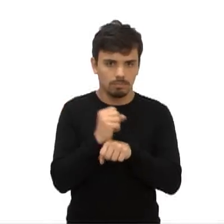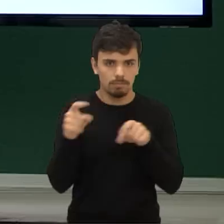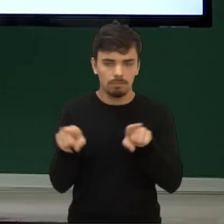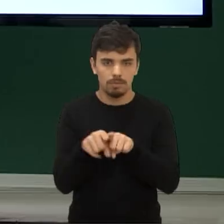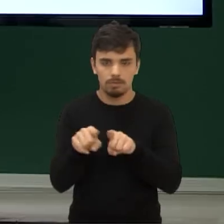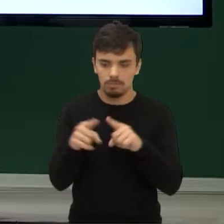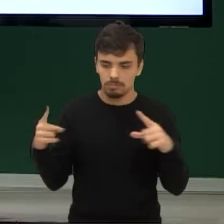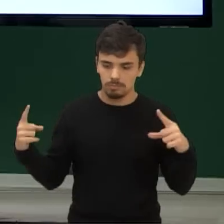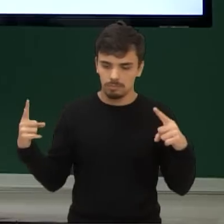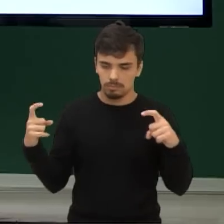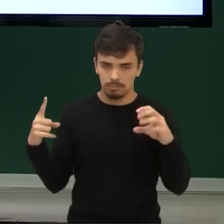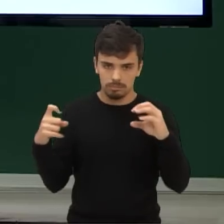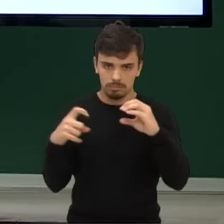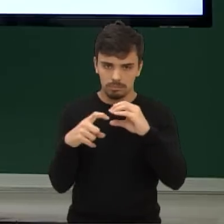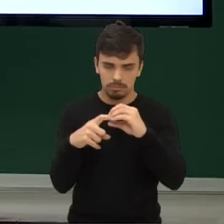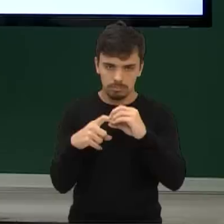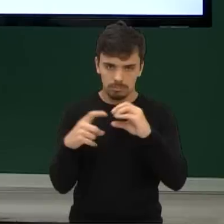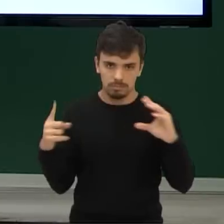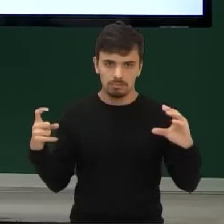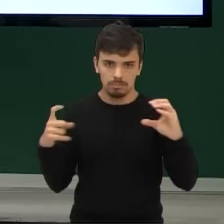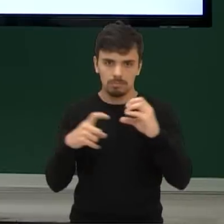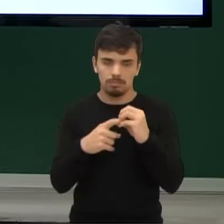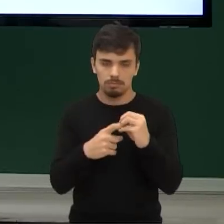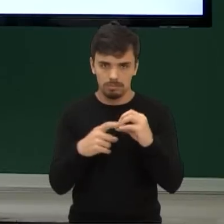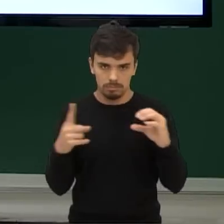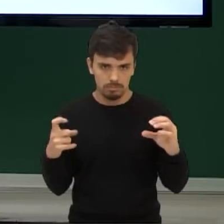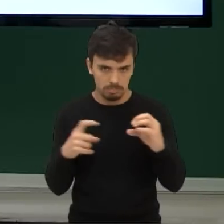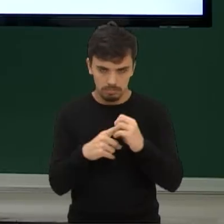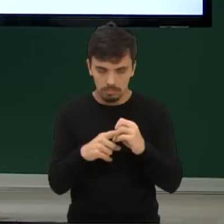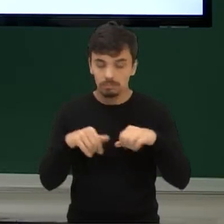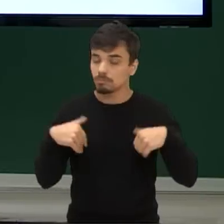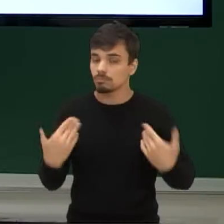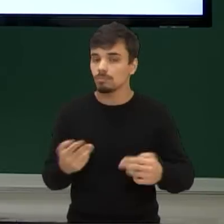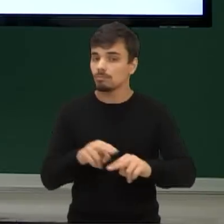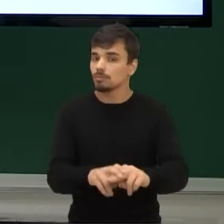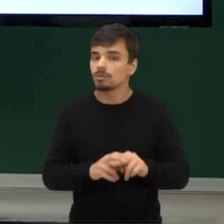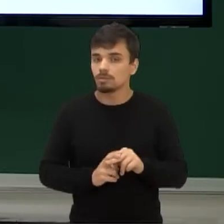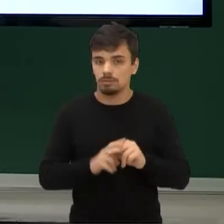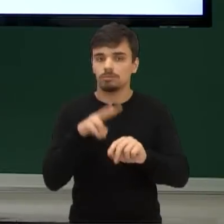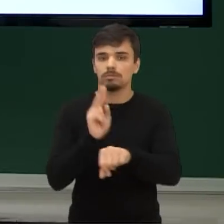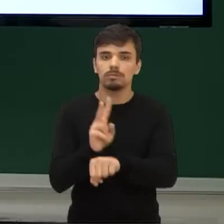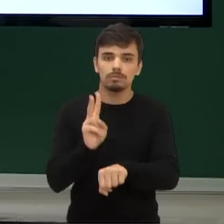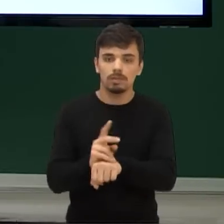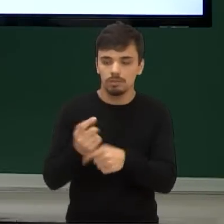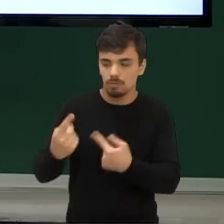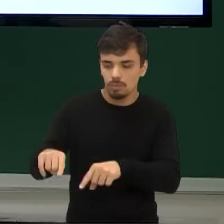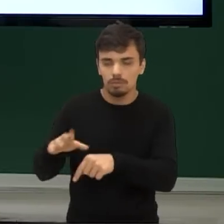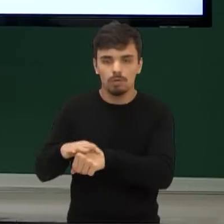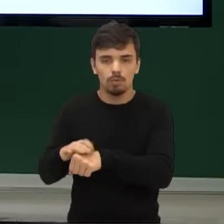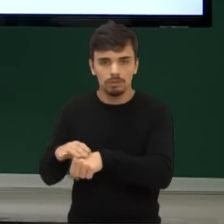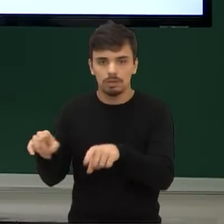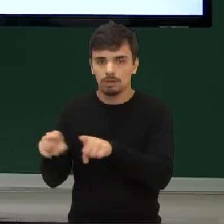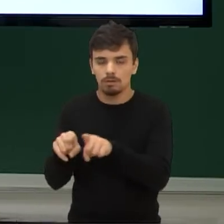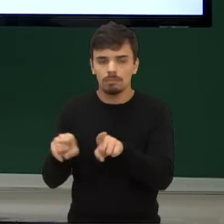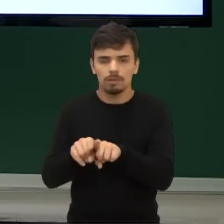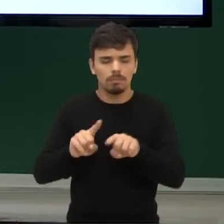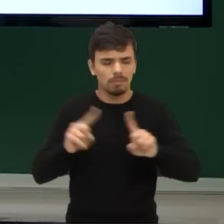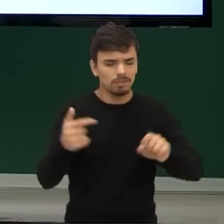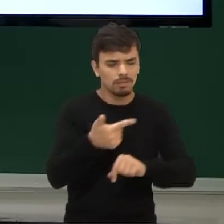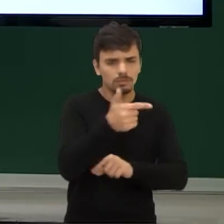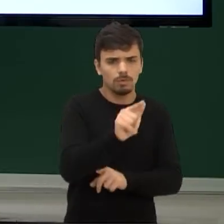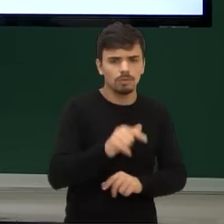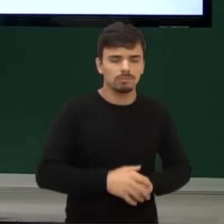de secreções entre o pênis e a vagina. Portanto, protegem contra essas doenças também. E as